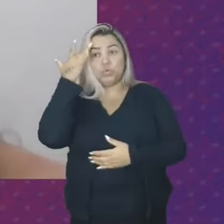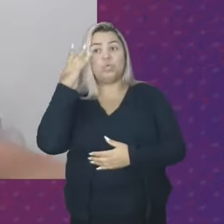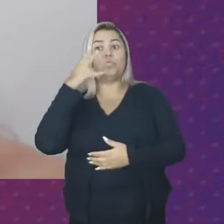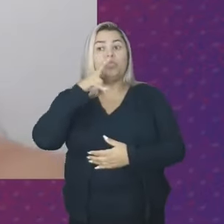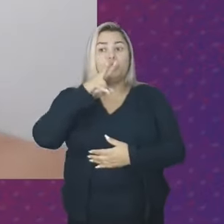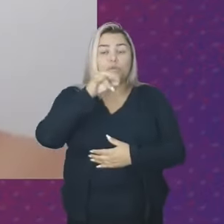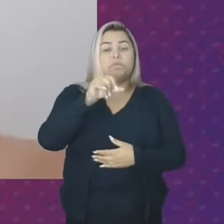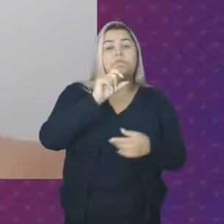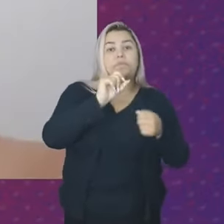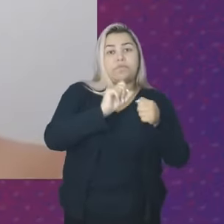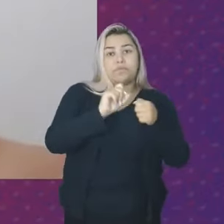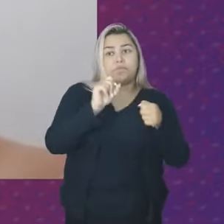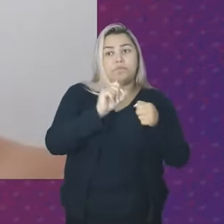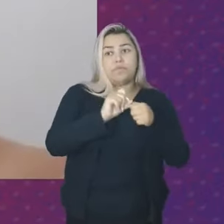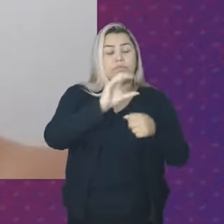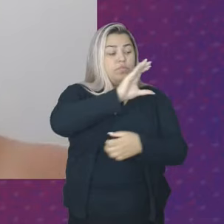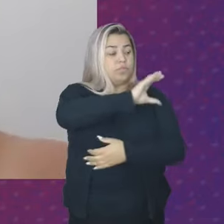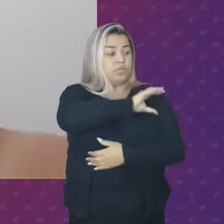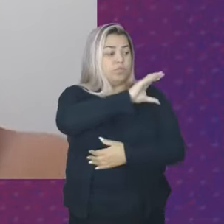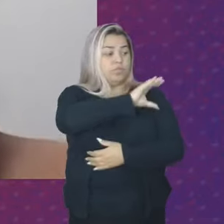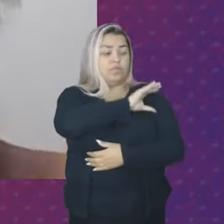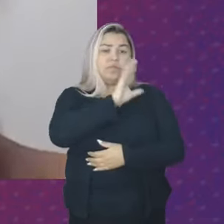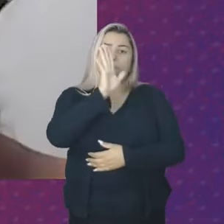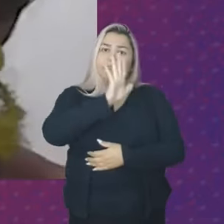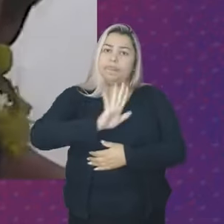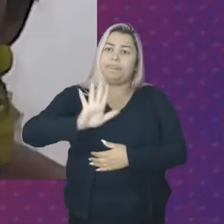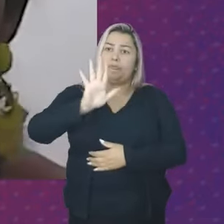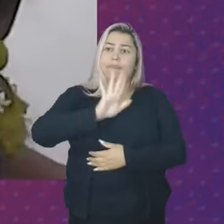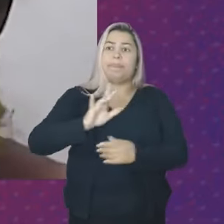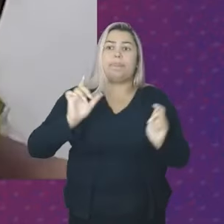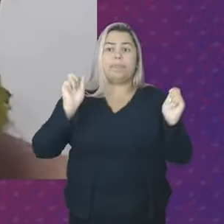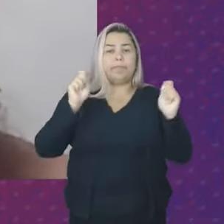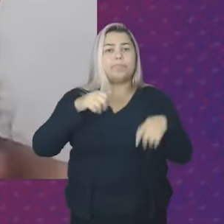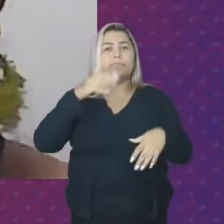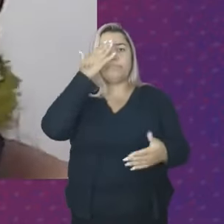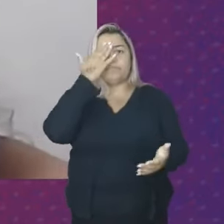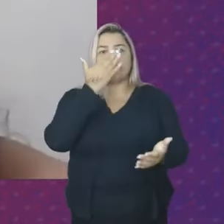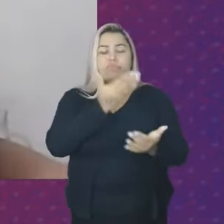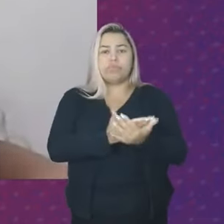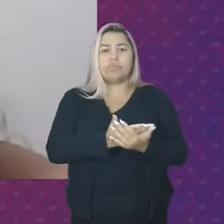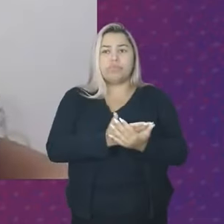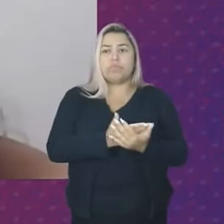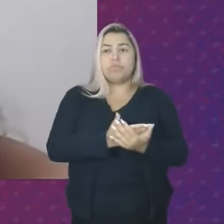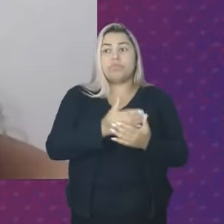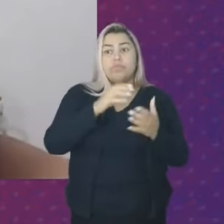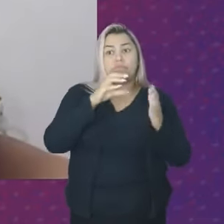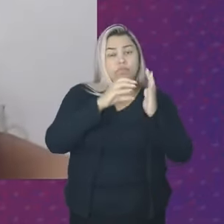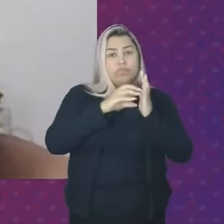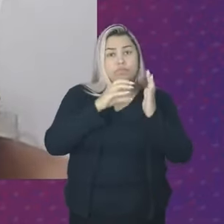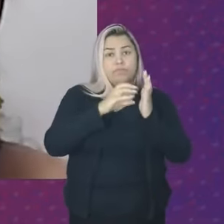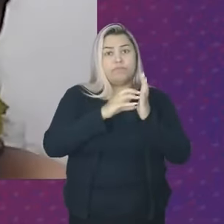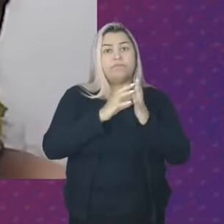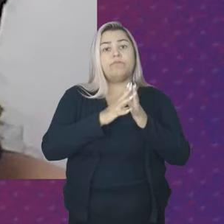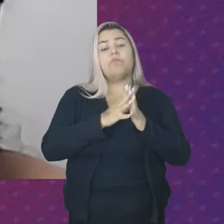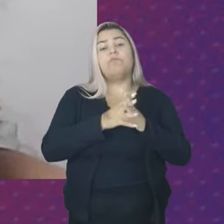fazer esse processo de coordenação geral, ela precisa ser de extrema confiança do candidato ou da